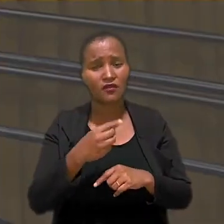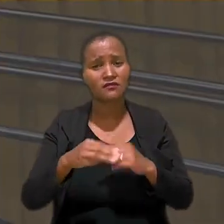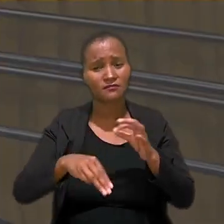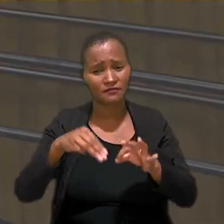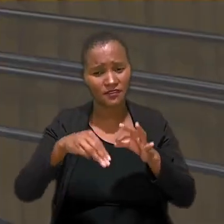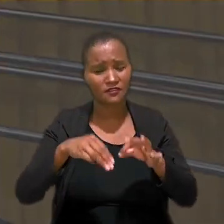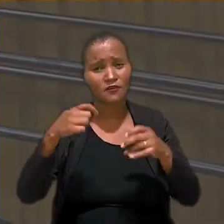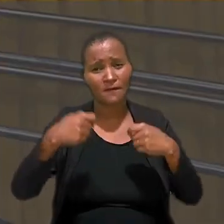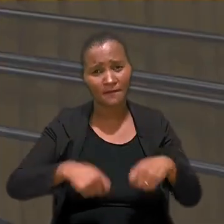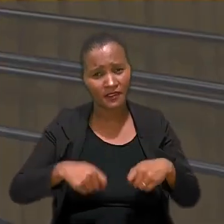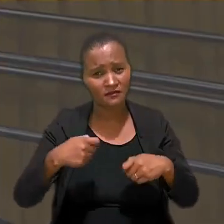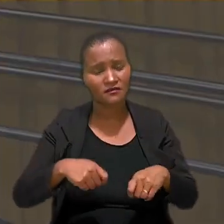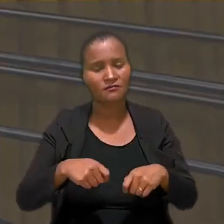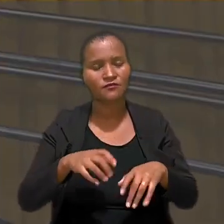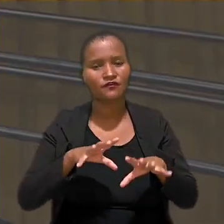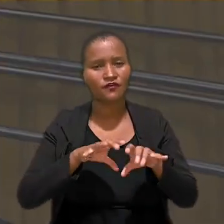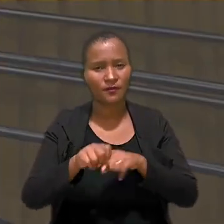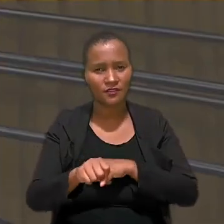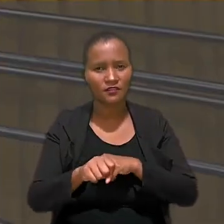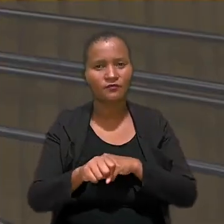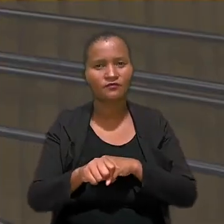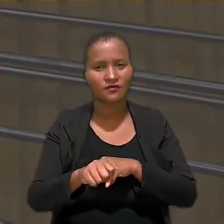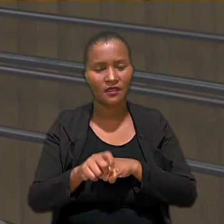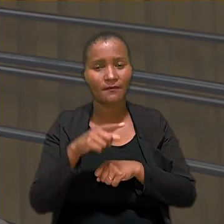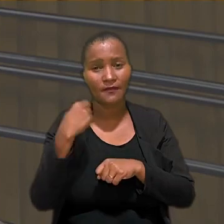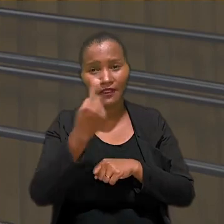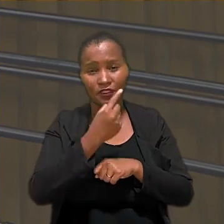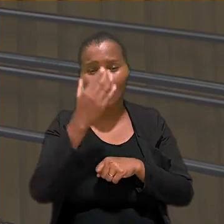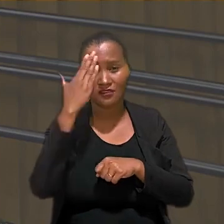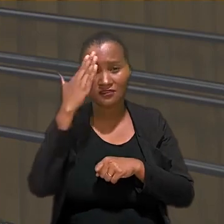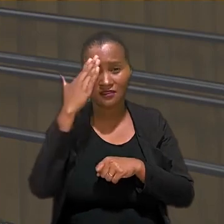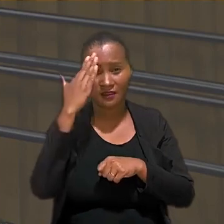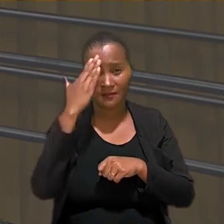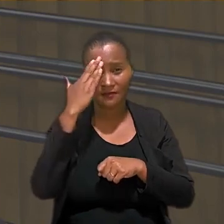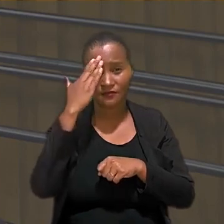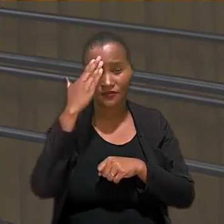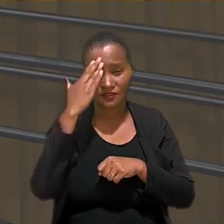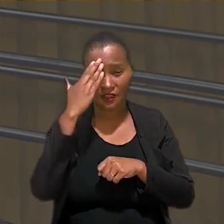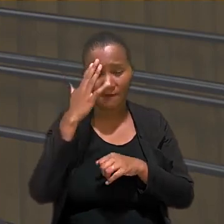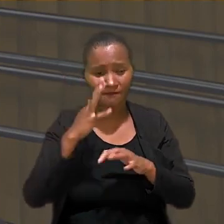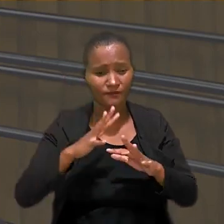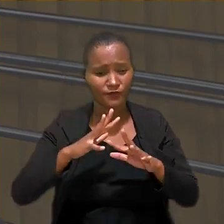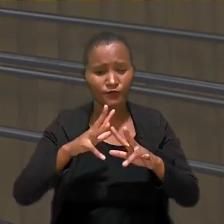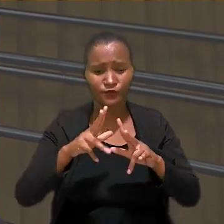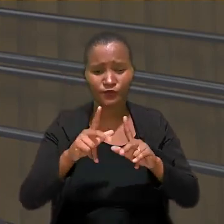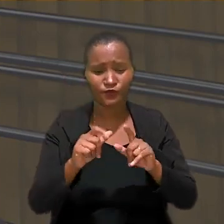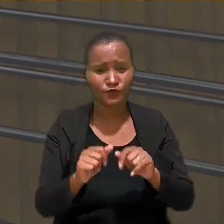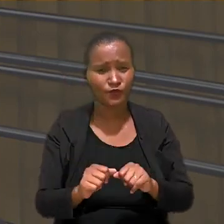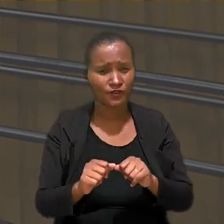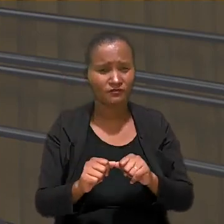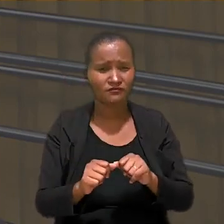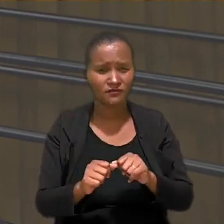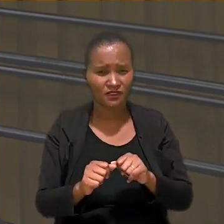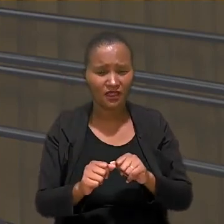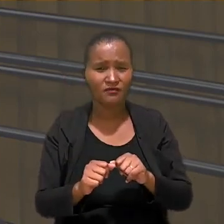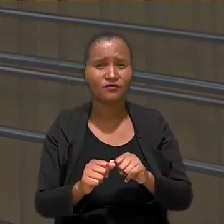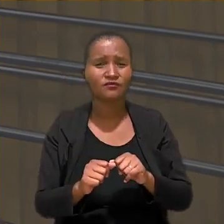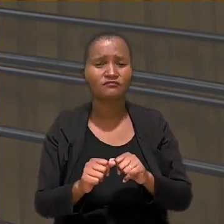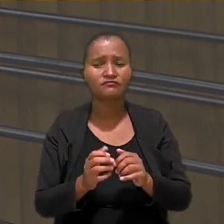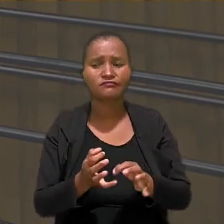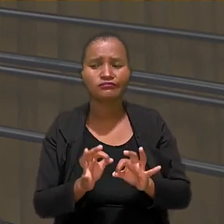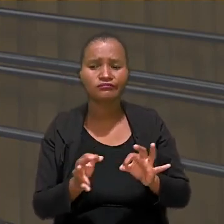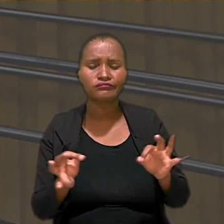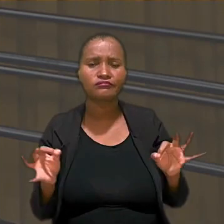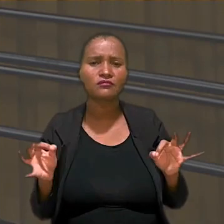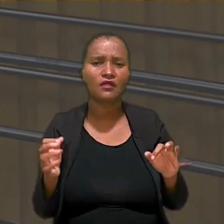juízes, precisamos dessa formação para que saibamos, em toda a sua crueza,